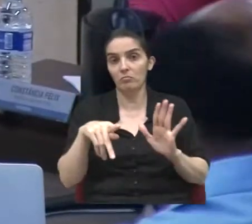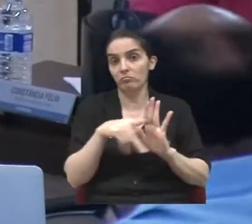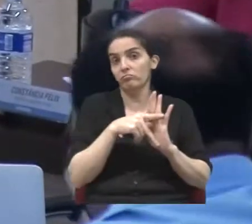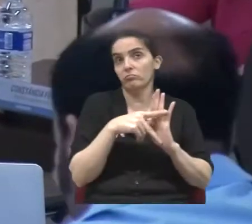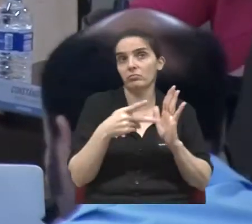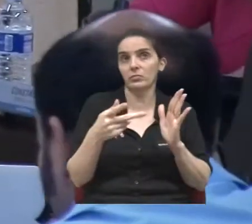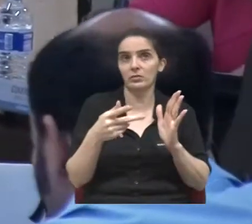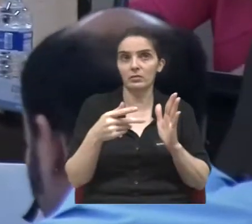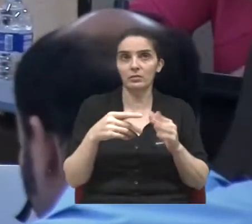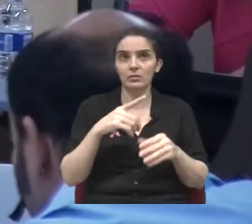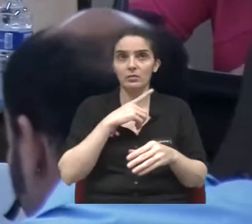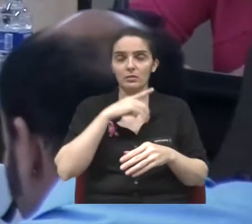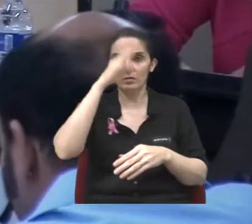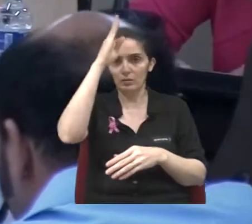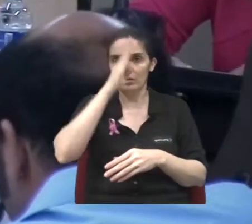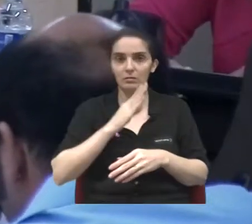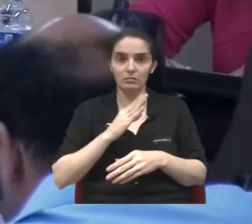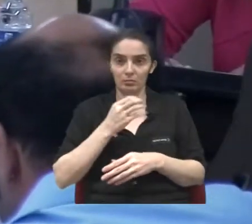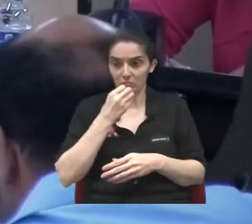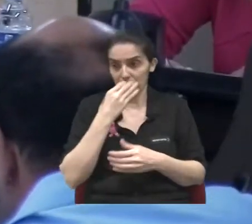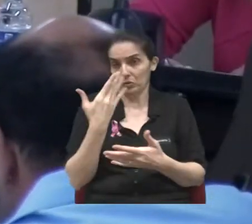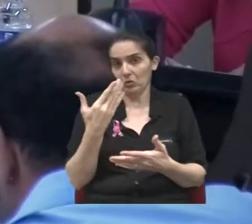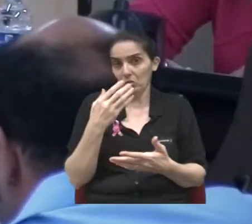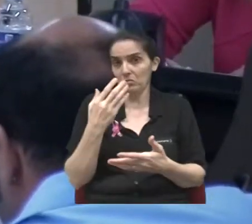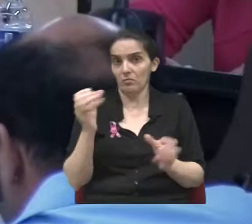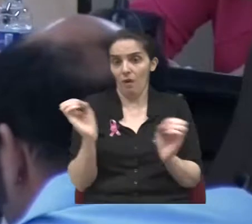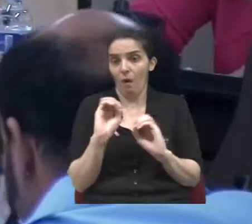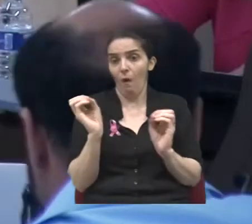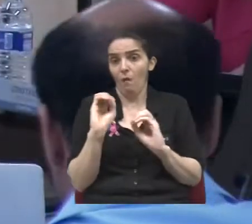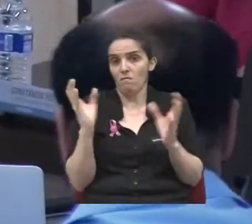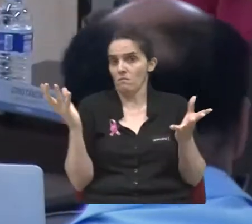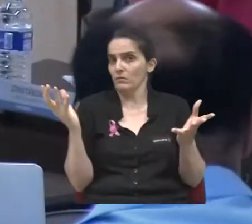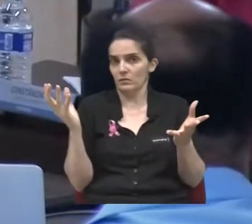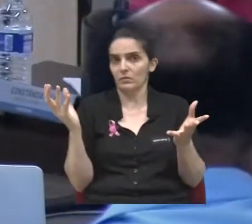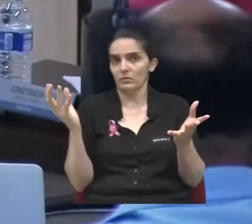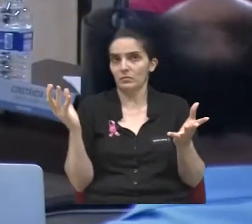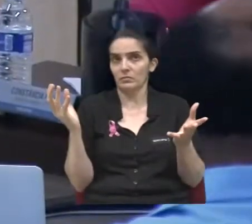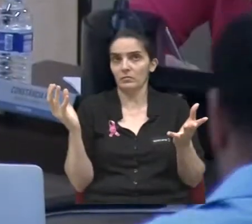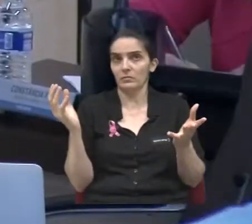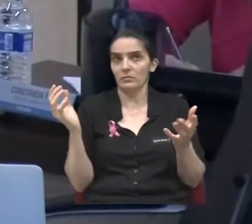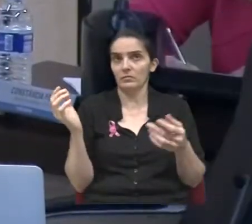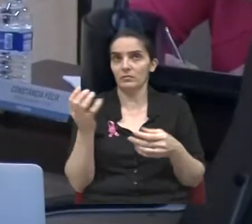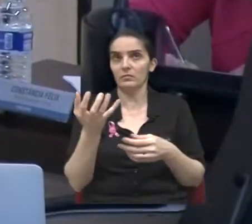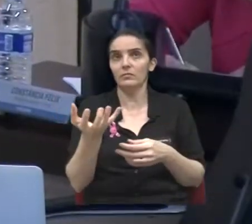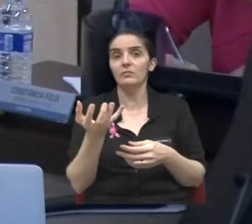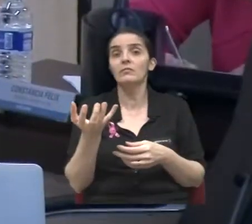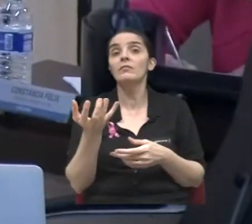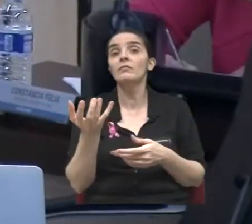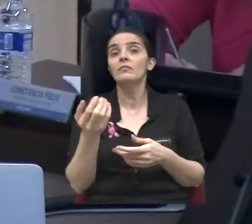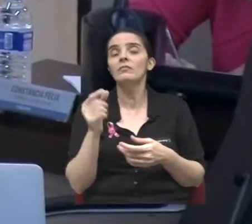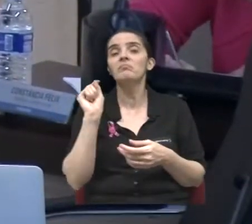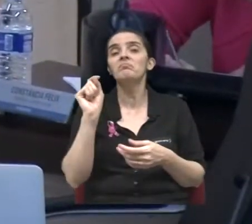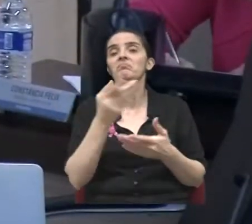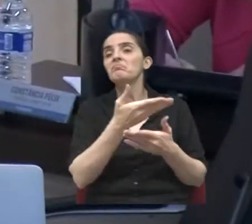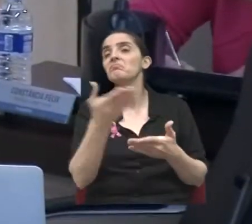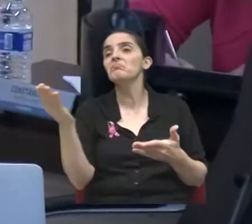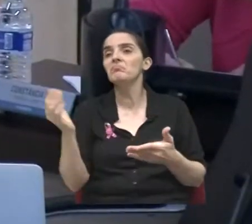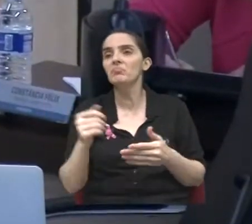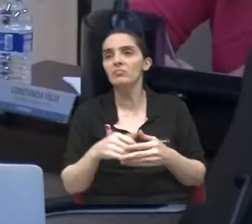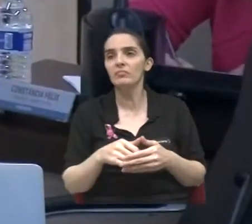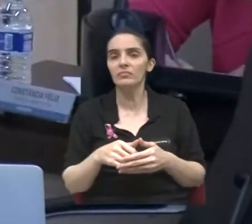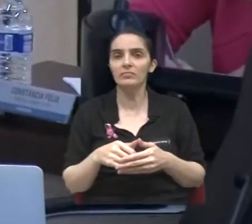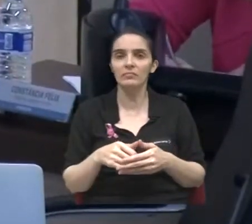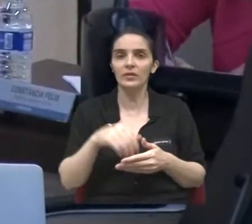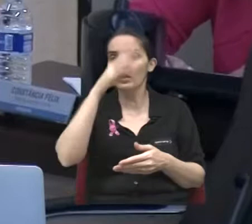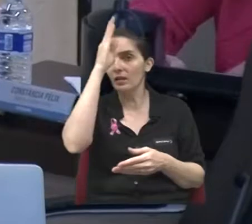sendo assim, é ótimo, né, para a população, é ótimo. Quem aqui não defende a gratuidade? Mas agora a gente sabendo, e no meu requerimento